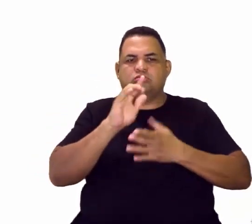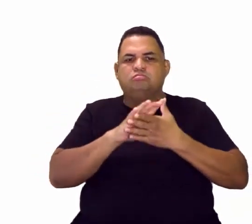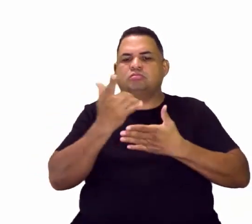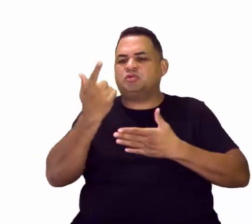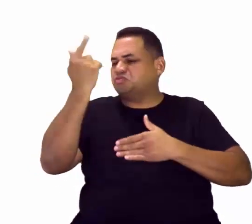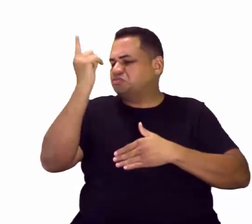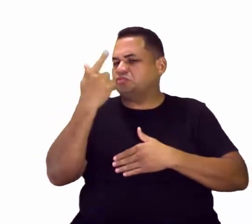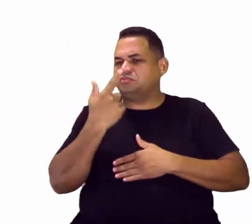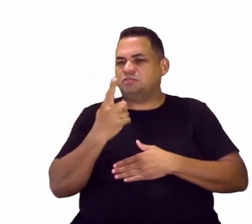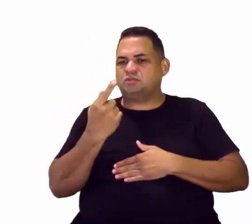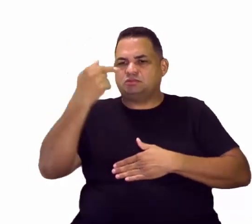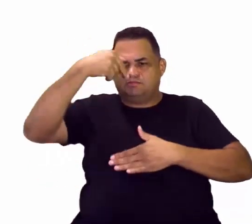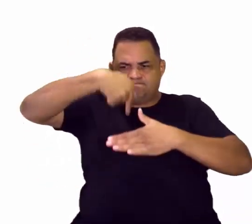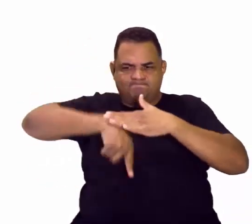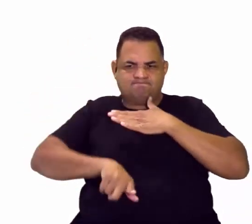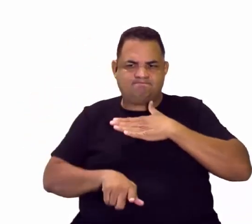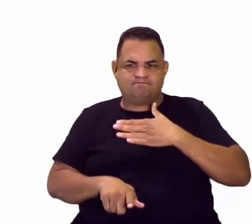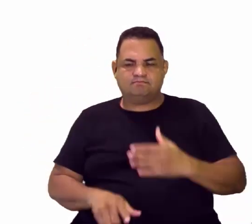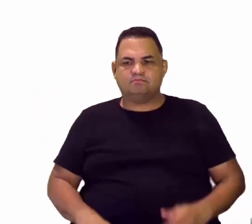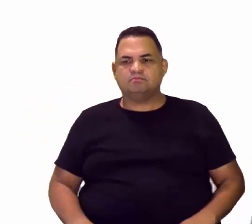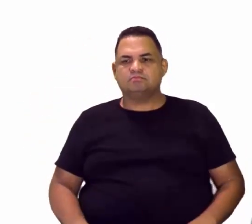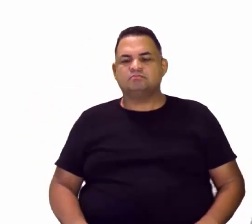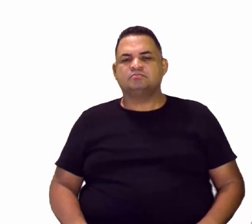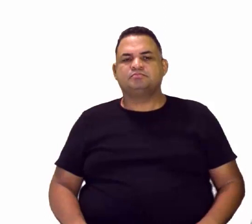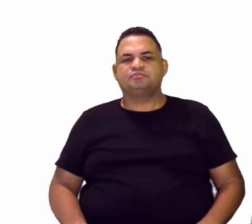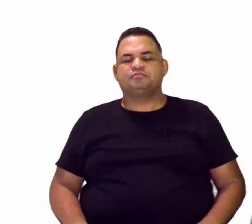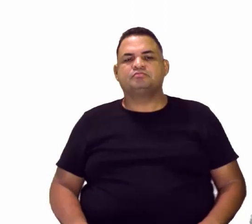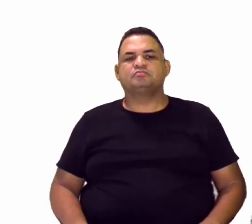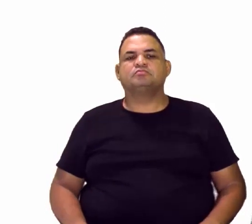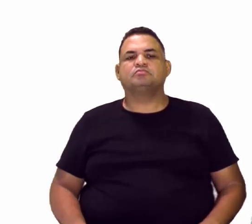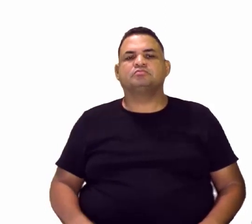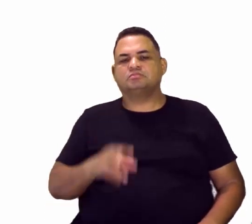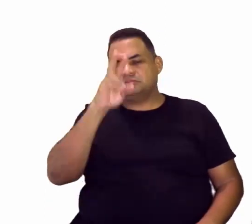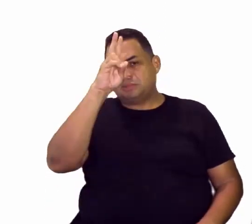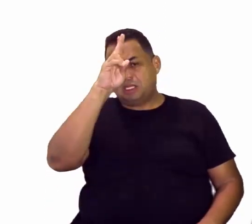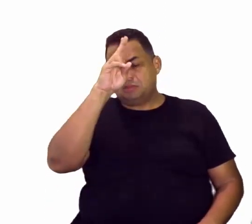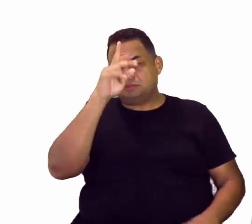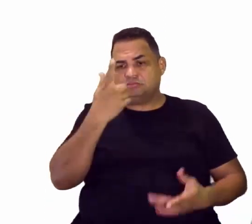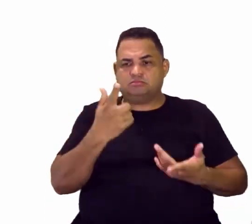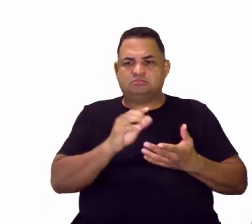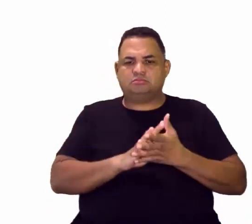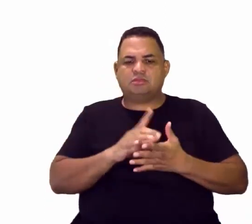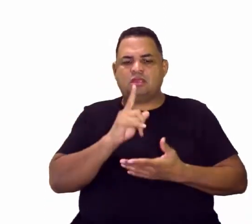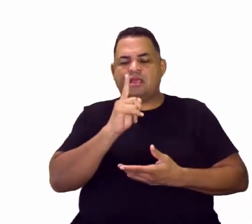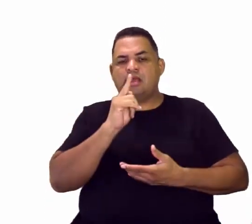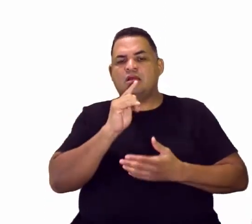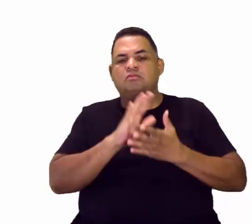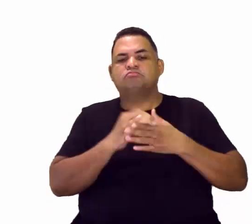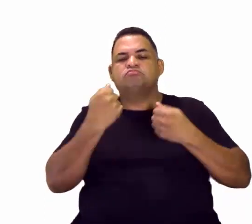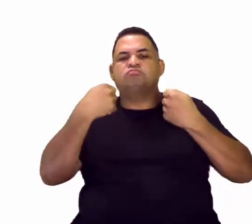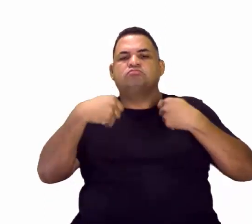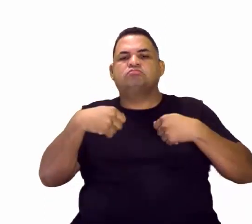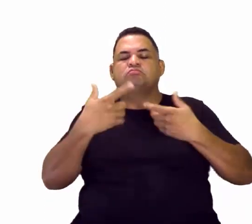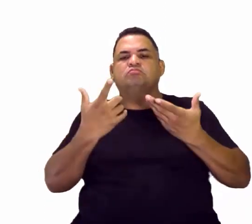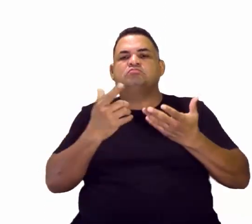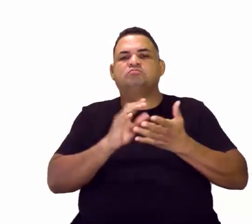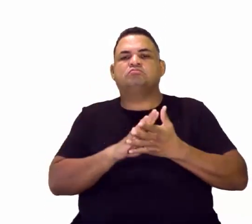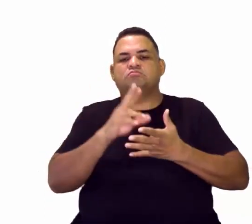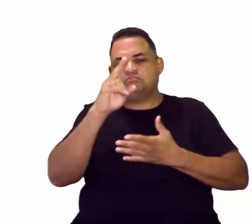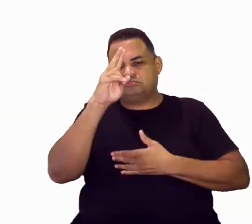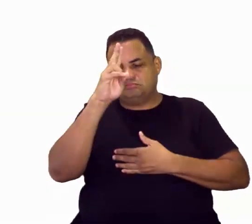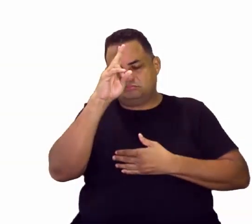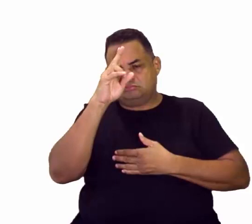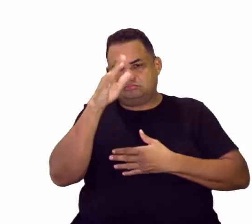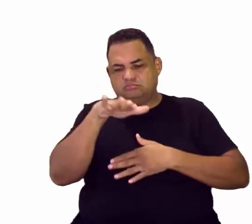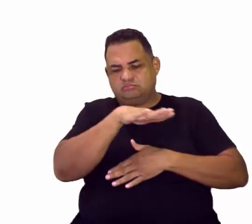consigam afundar. Olha que lindo. Não é o inseto em si, mas a água que permite com que os